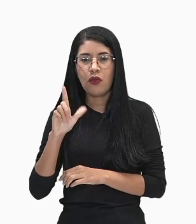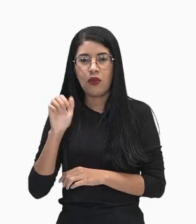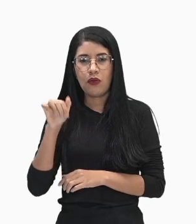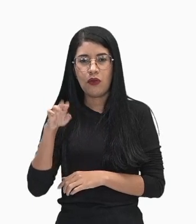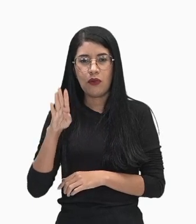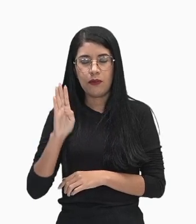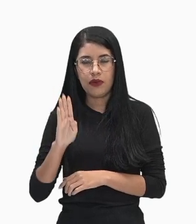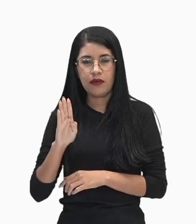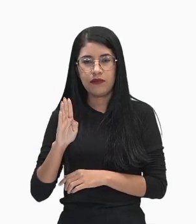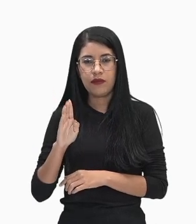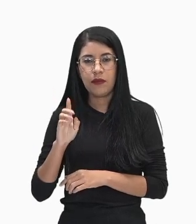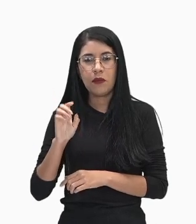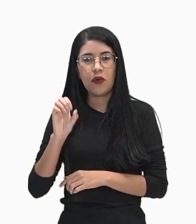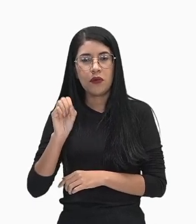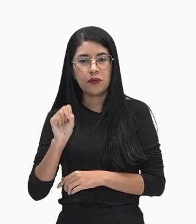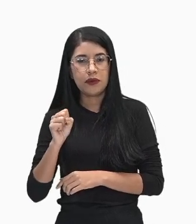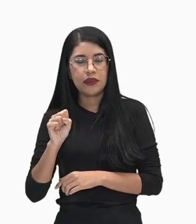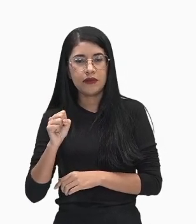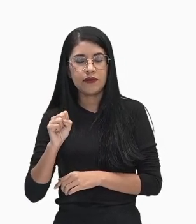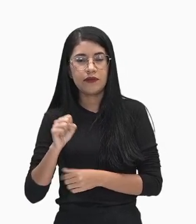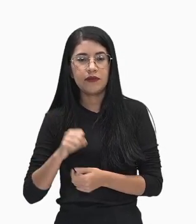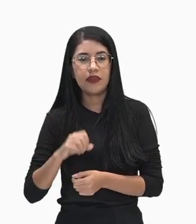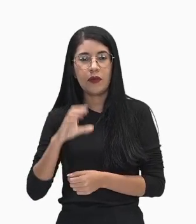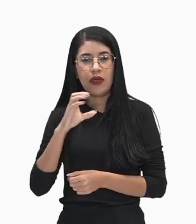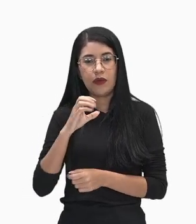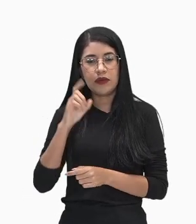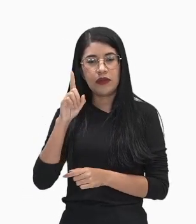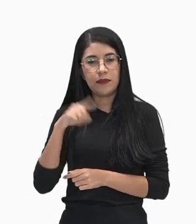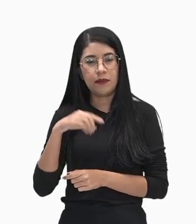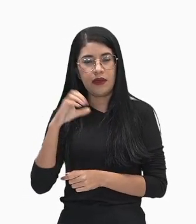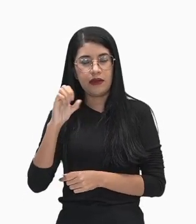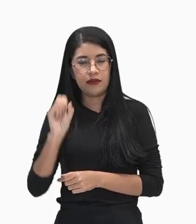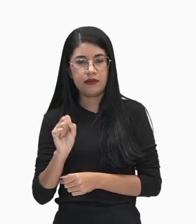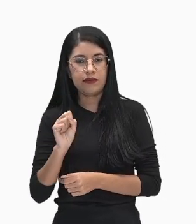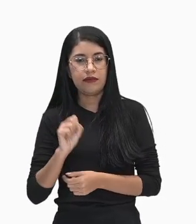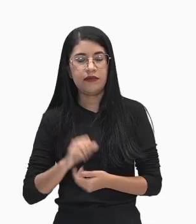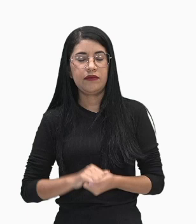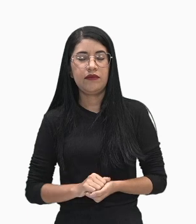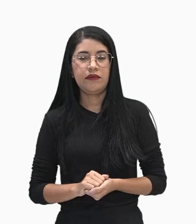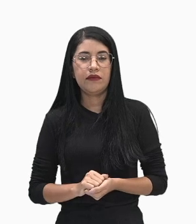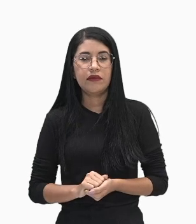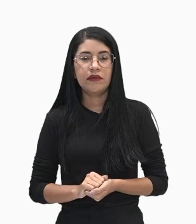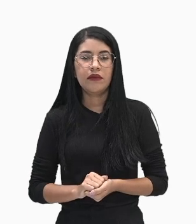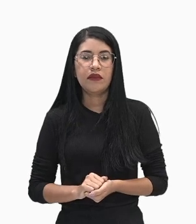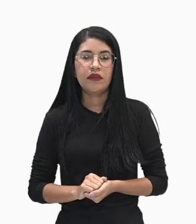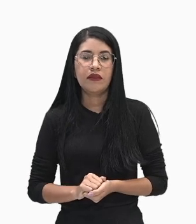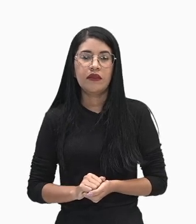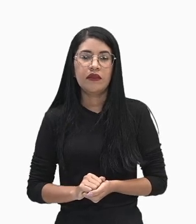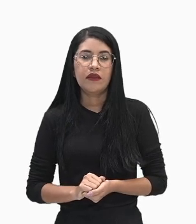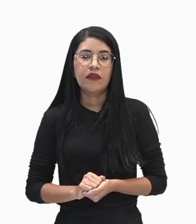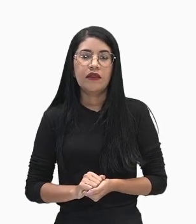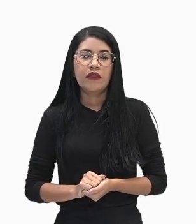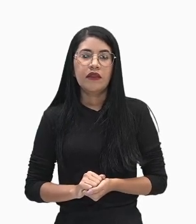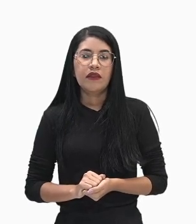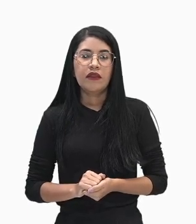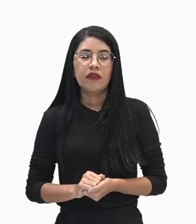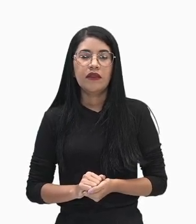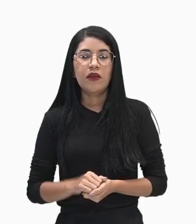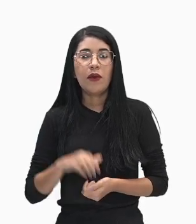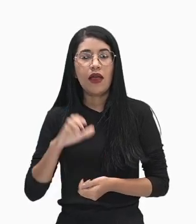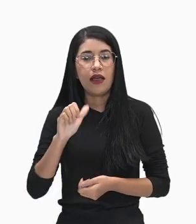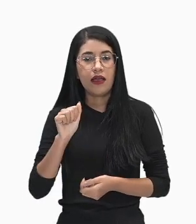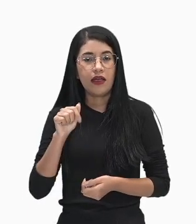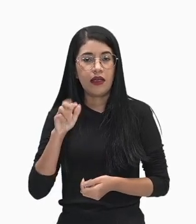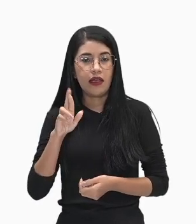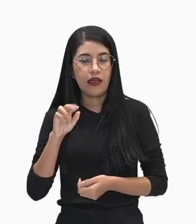é a quantidade de carga pela intensidade, pelo intervalo de tempo. Carga, a gente mede em coulomb.